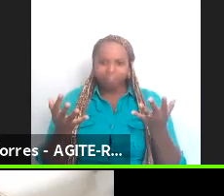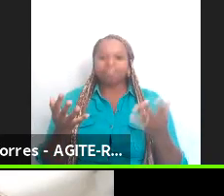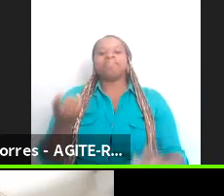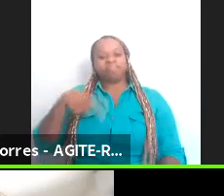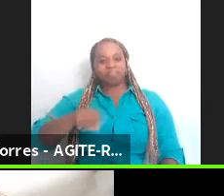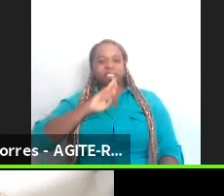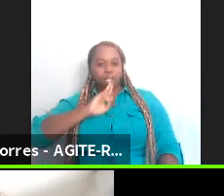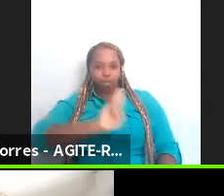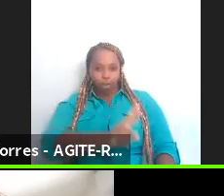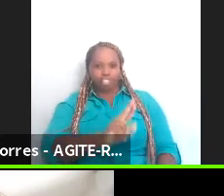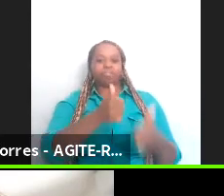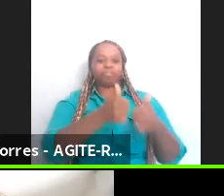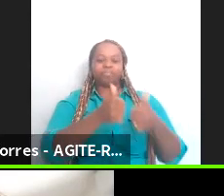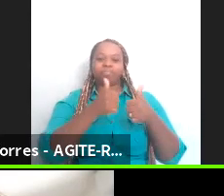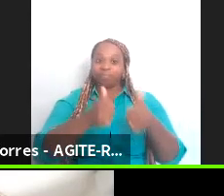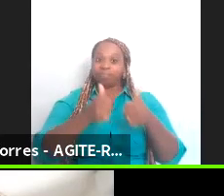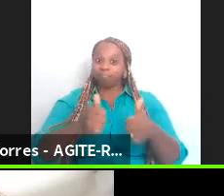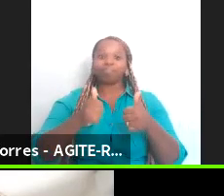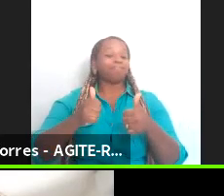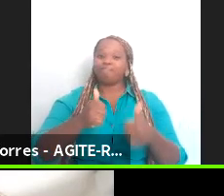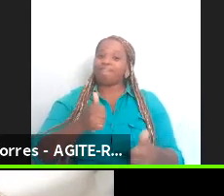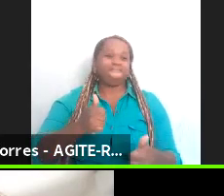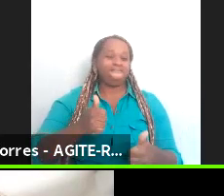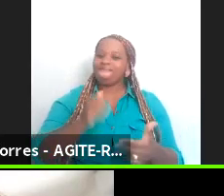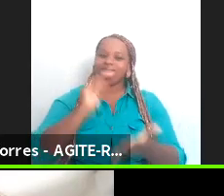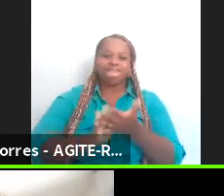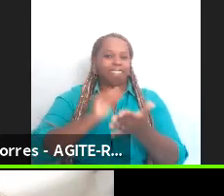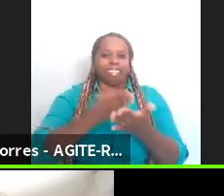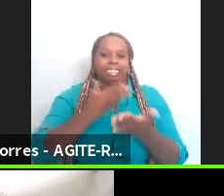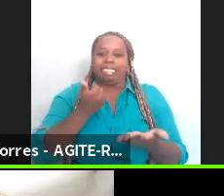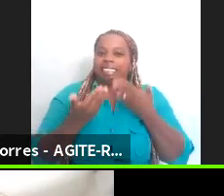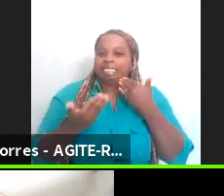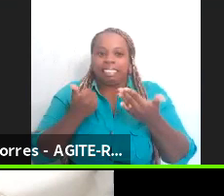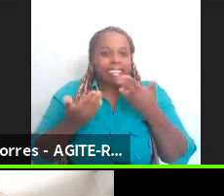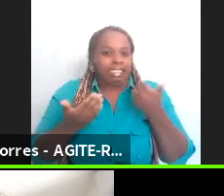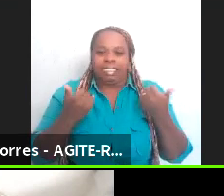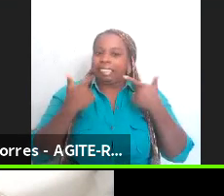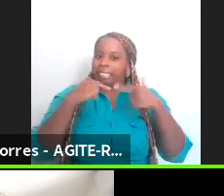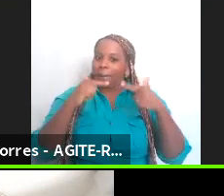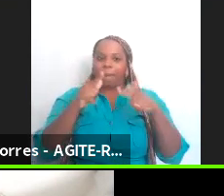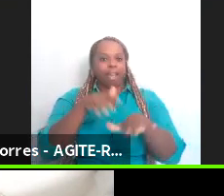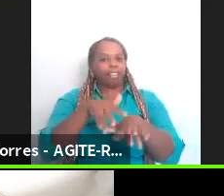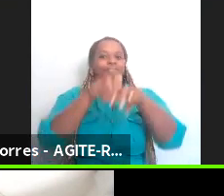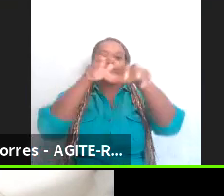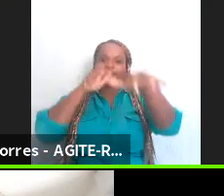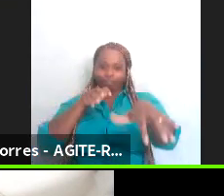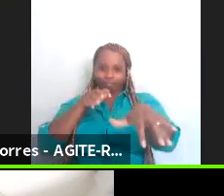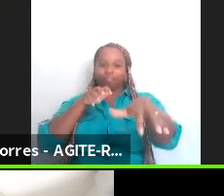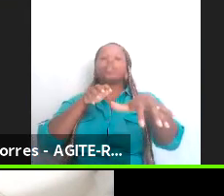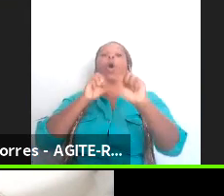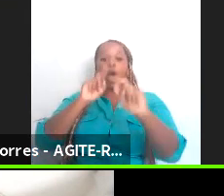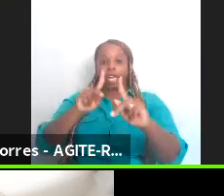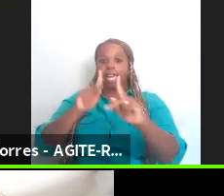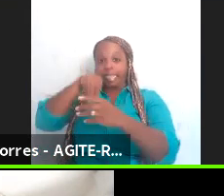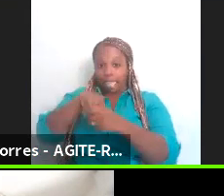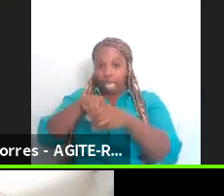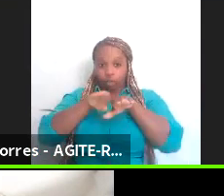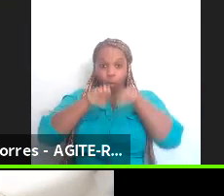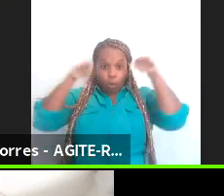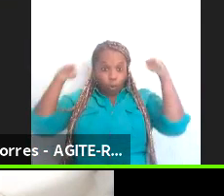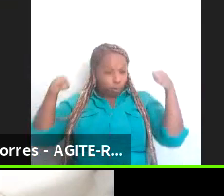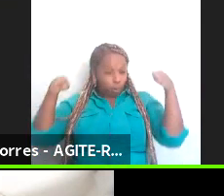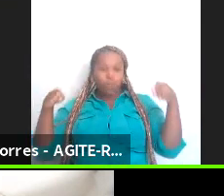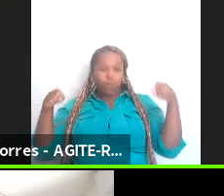a grande desvantagem de você trabalhar de forma remota. Na cabine você tem o seu colega, e o seu colega está com a